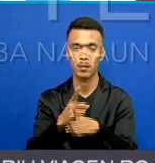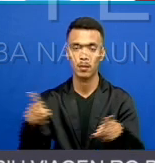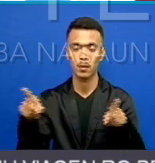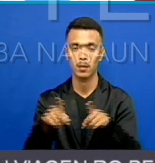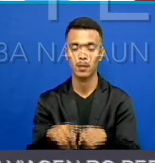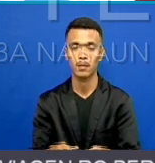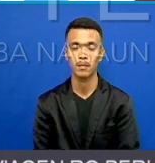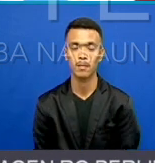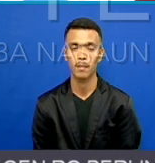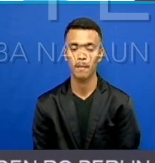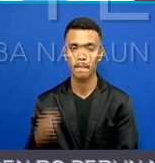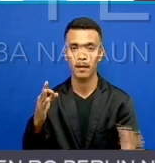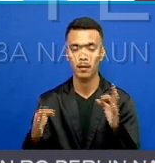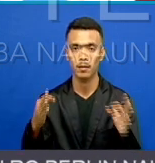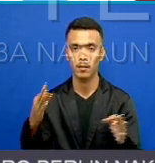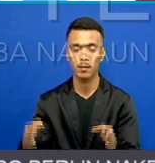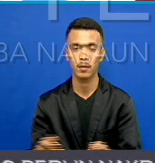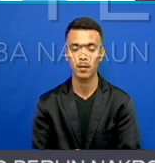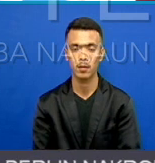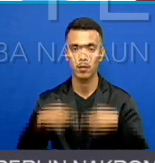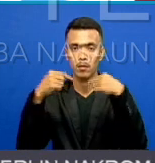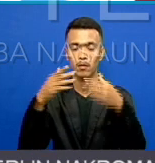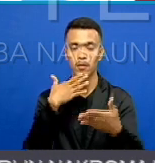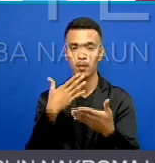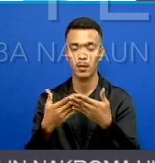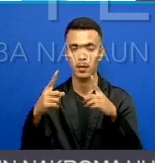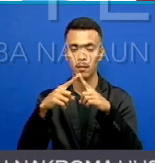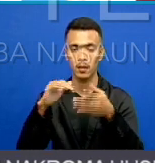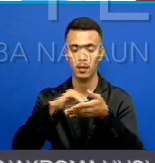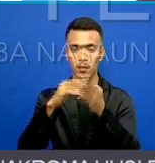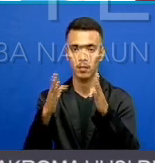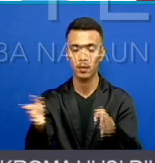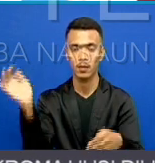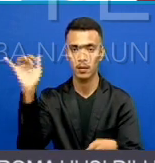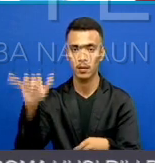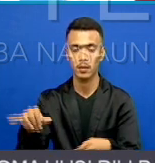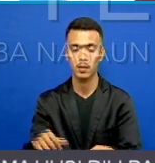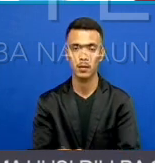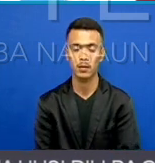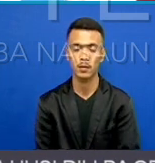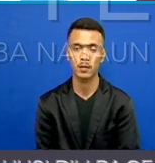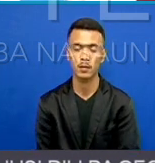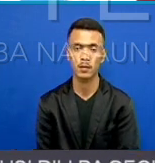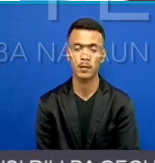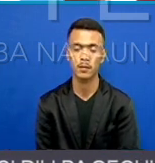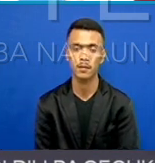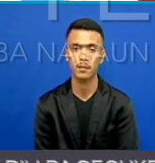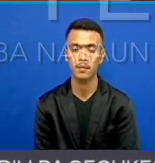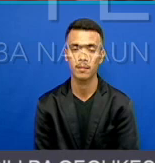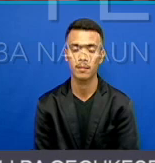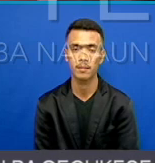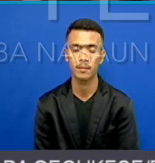idane. Nebe makto benefício ba estudante Sira, usi ensino pré-secundário, toda a universidade e na raia